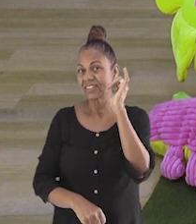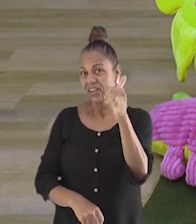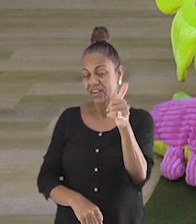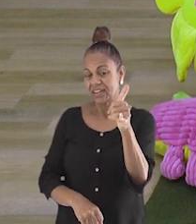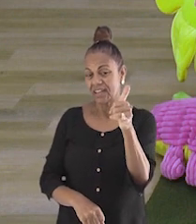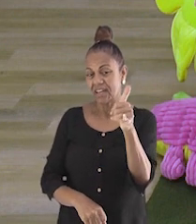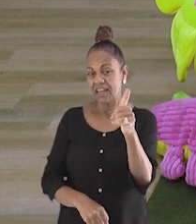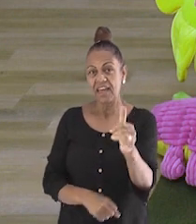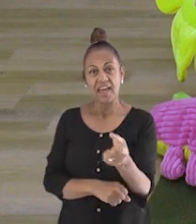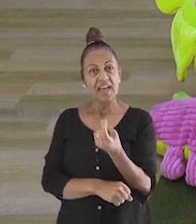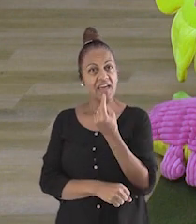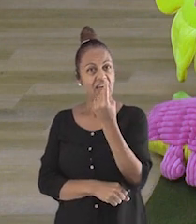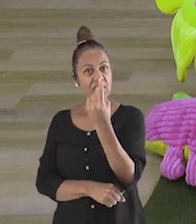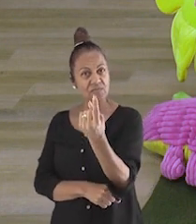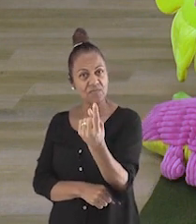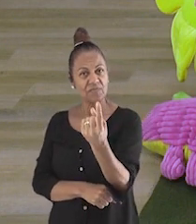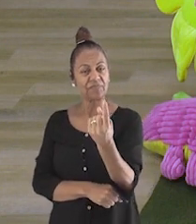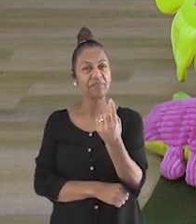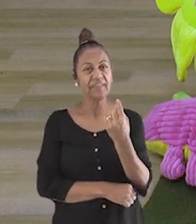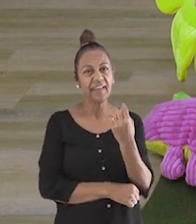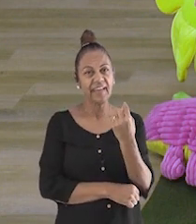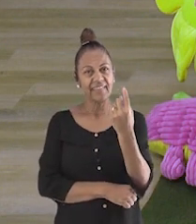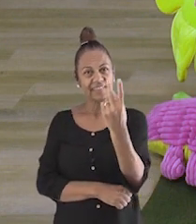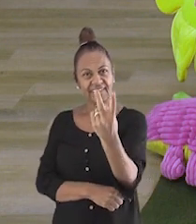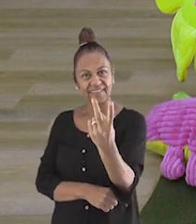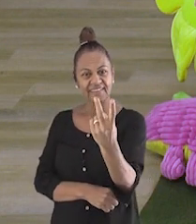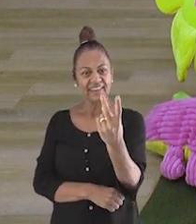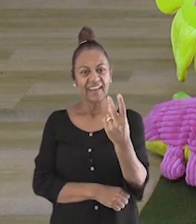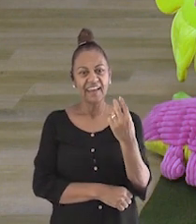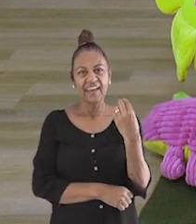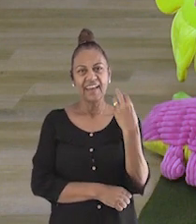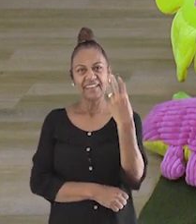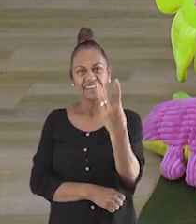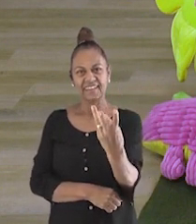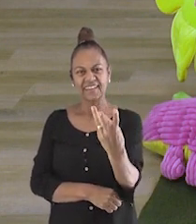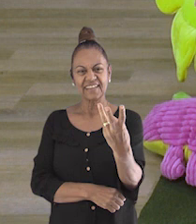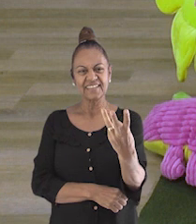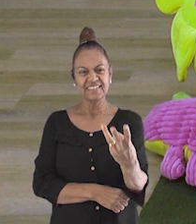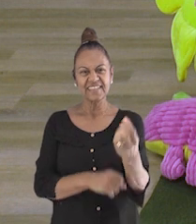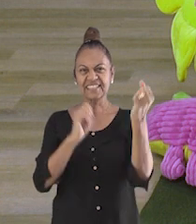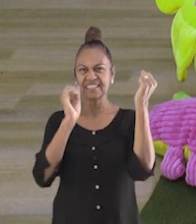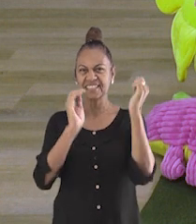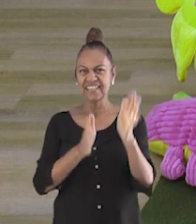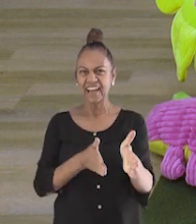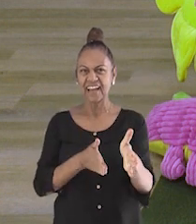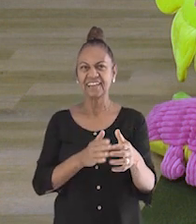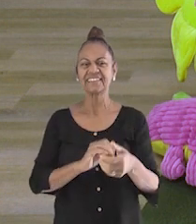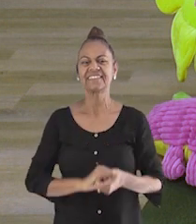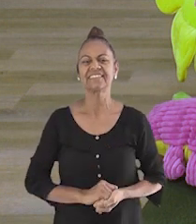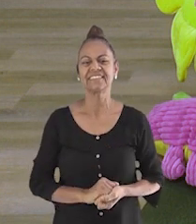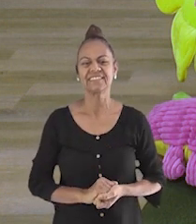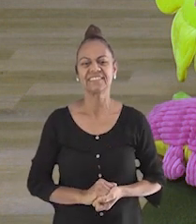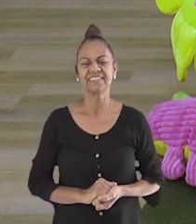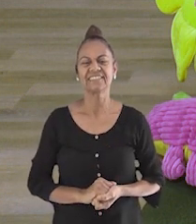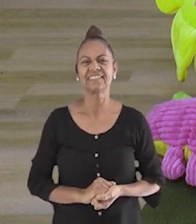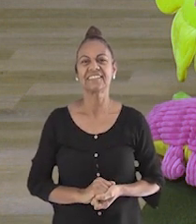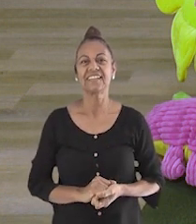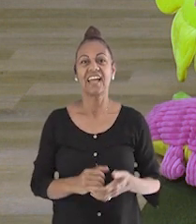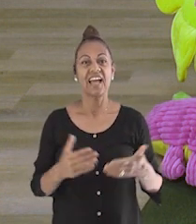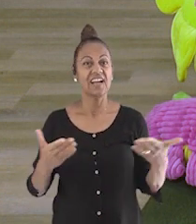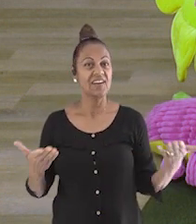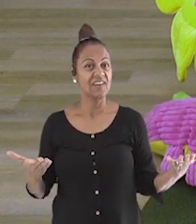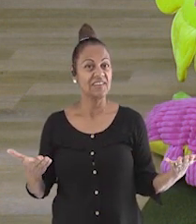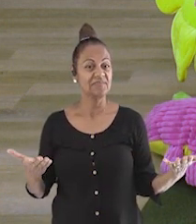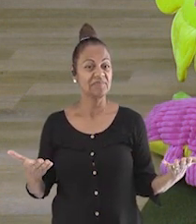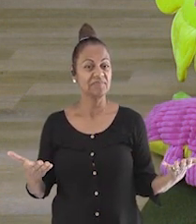da história, é hora da história. É um, é